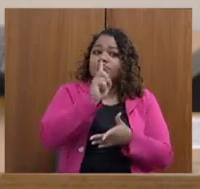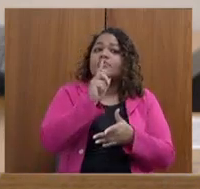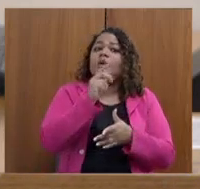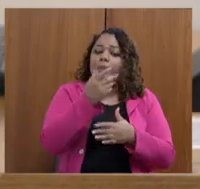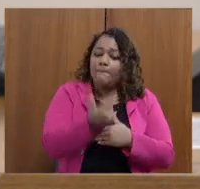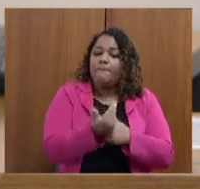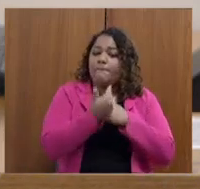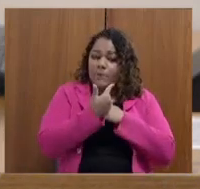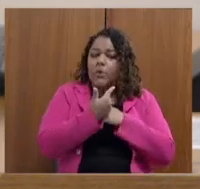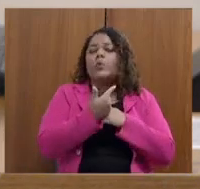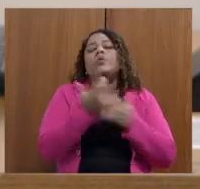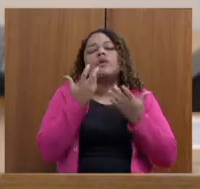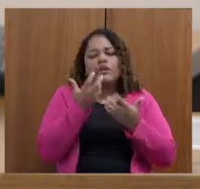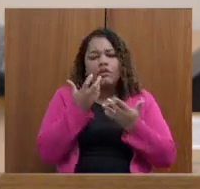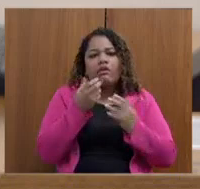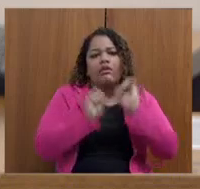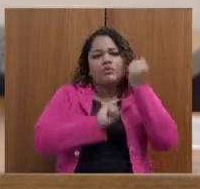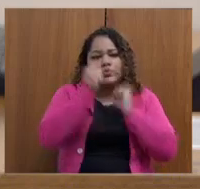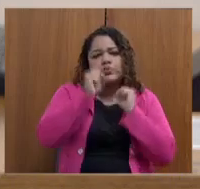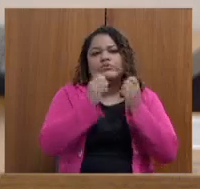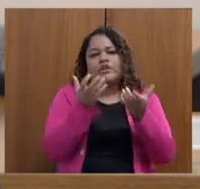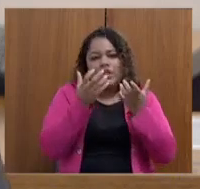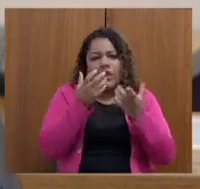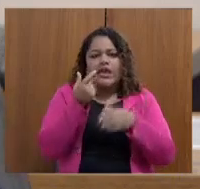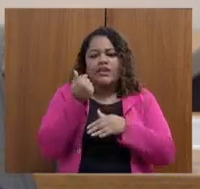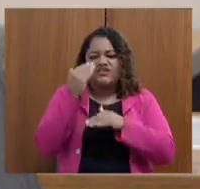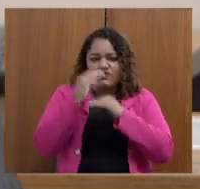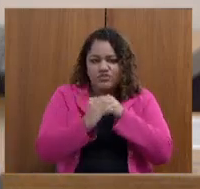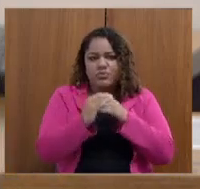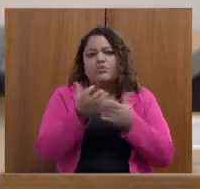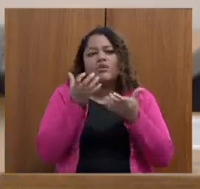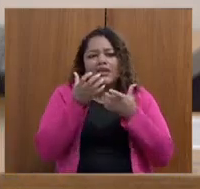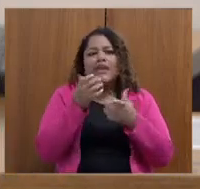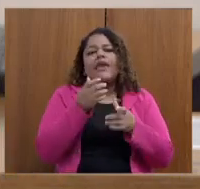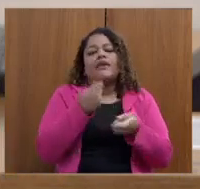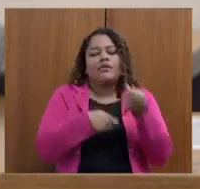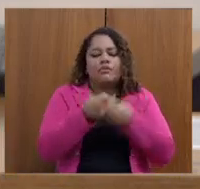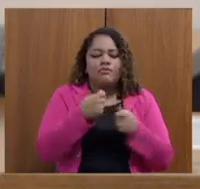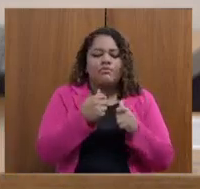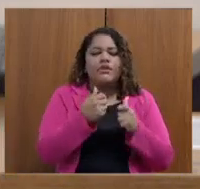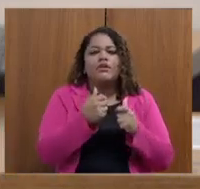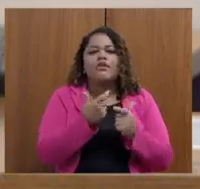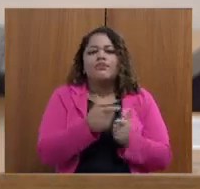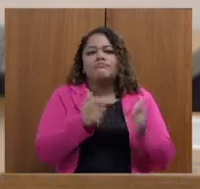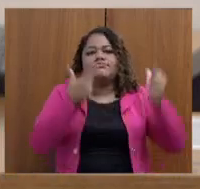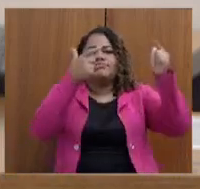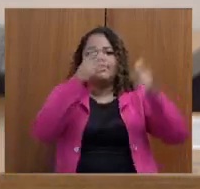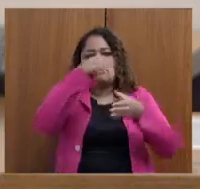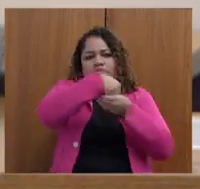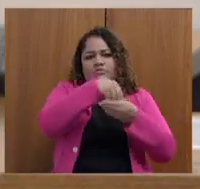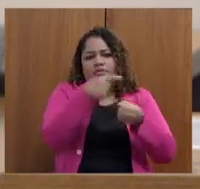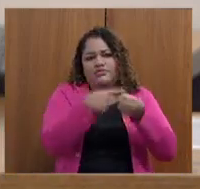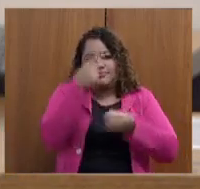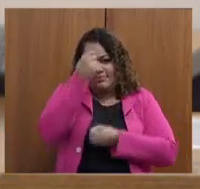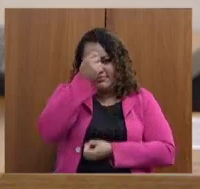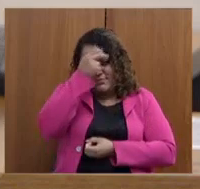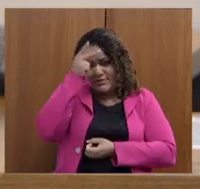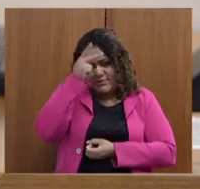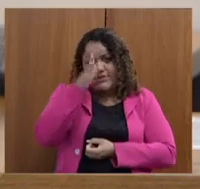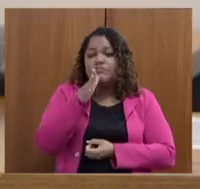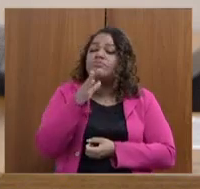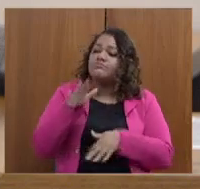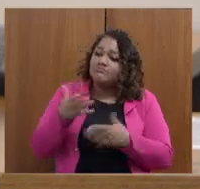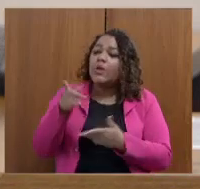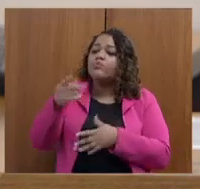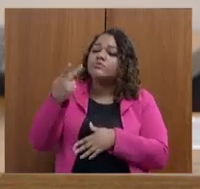investimento de crescimento econômico dos Municípios eu acho que você tem atingido o seu papel fundamental